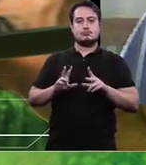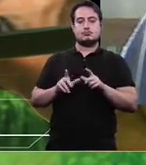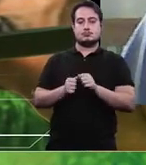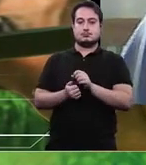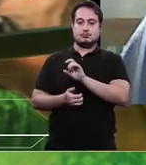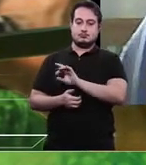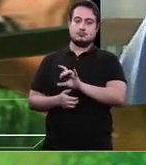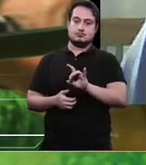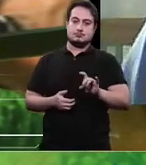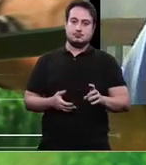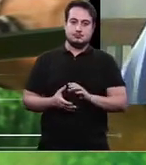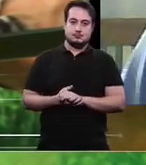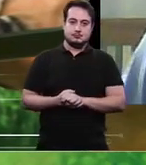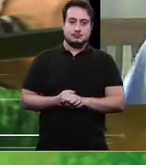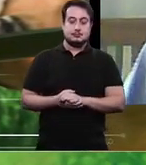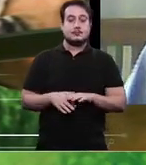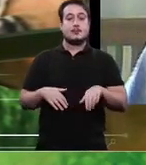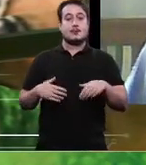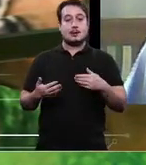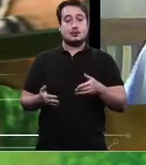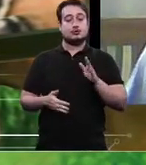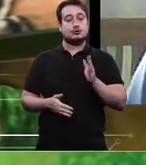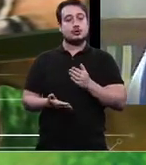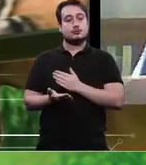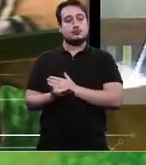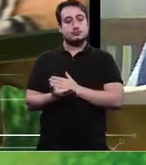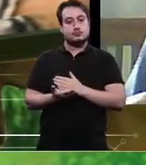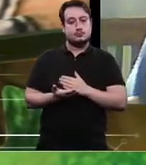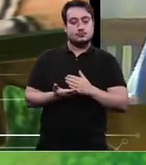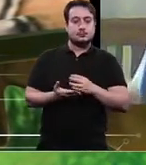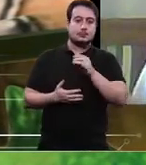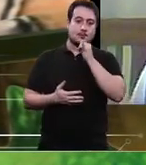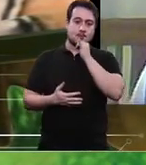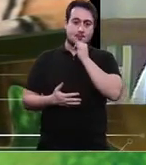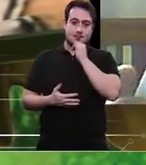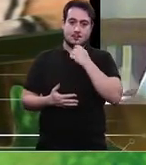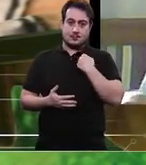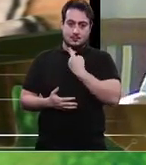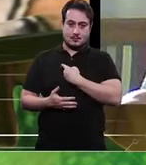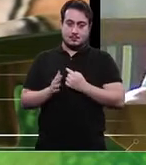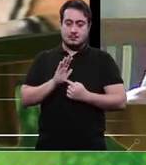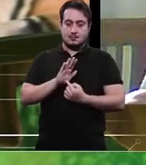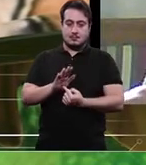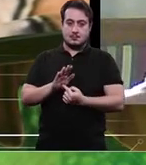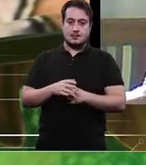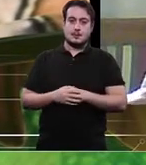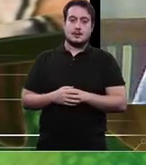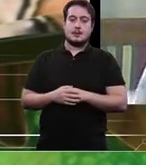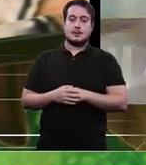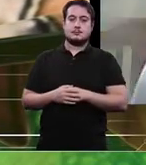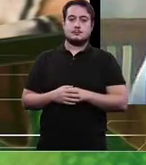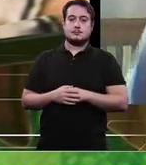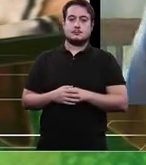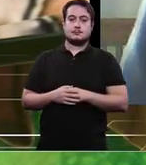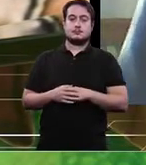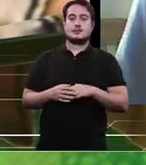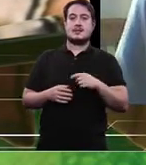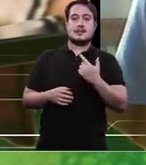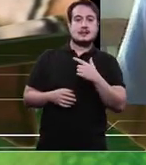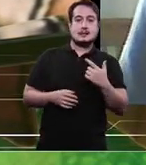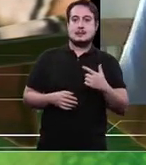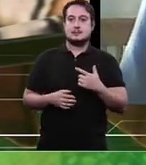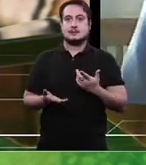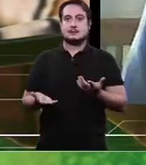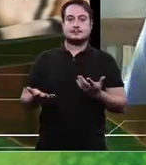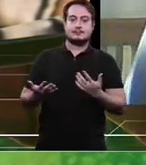ao produtor rural ali na ponta. E aí já começa, e é um exemplo que eu dou, da restrição que não tem